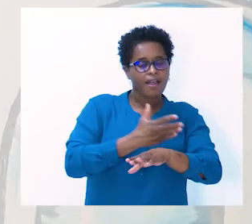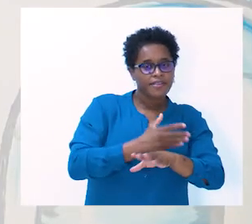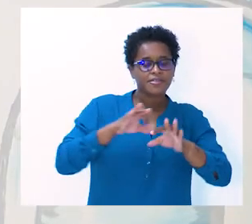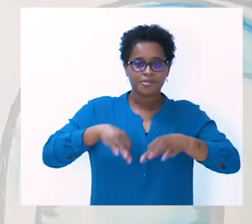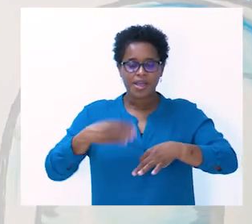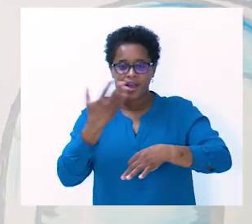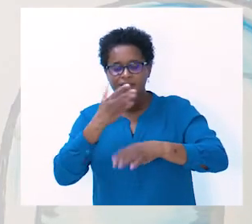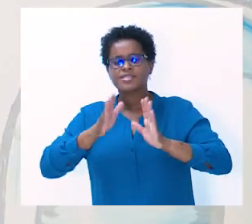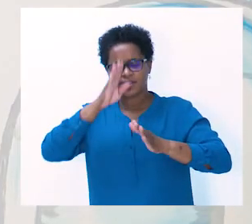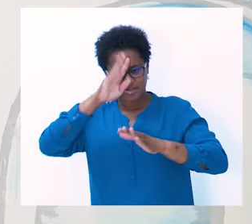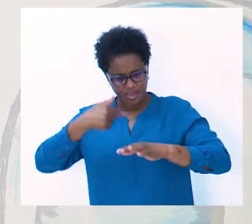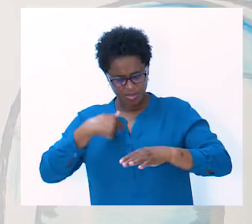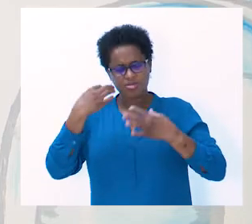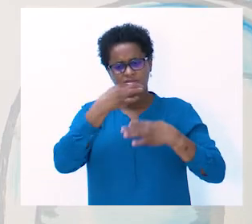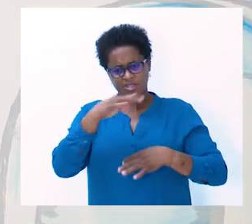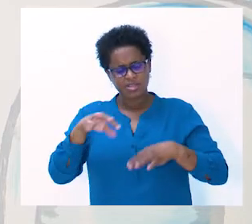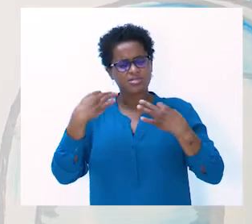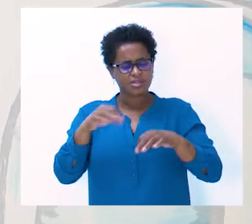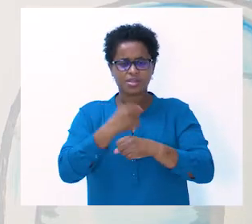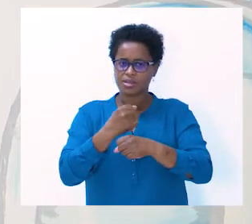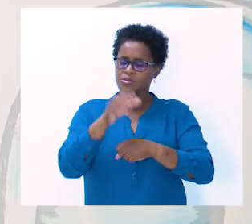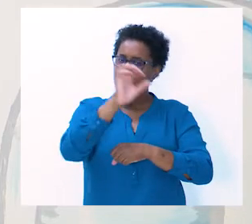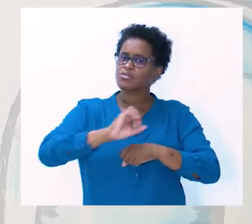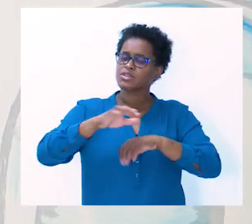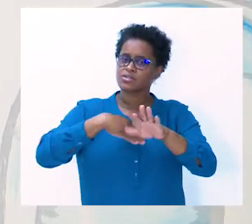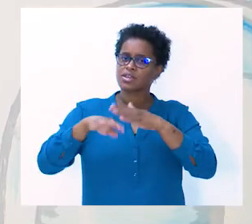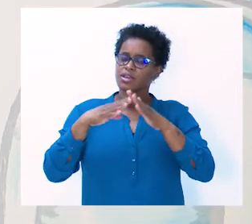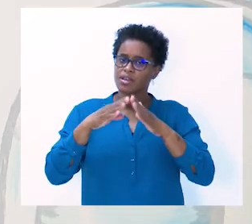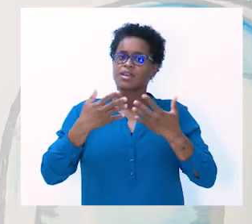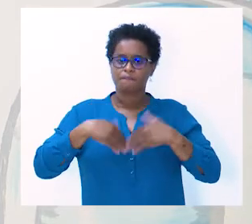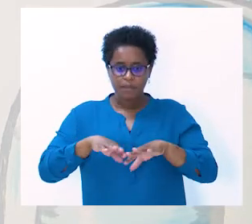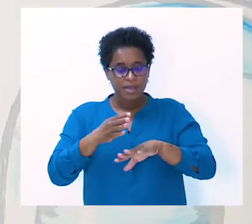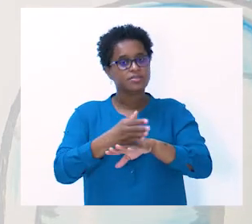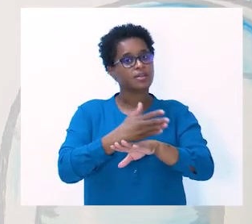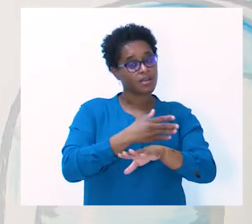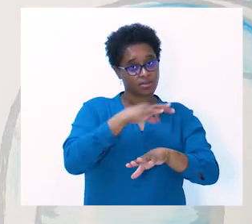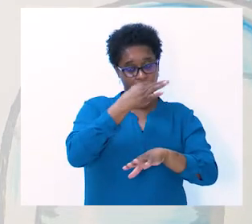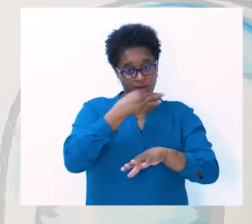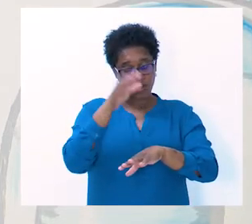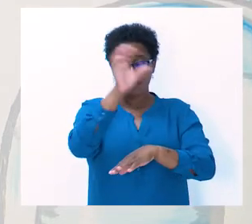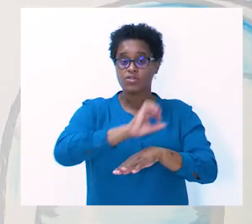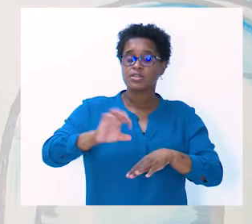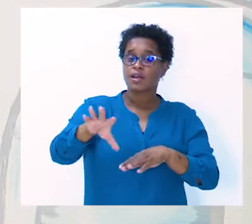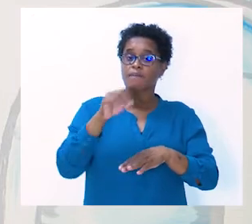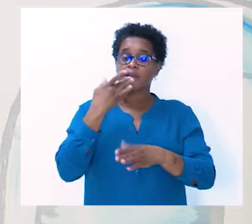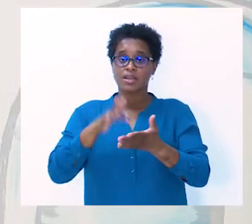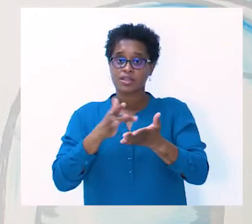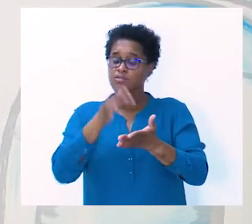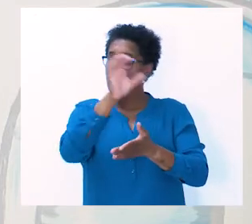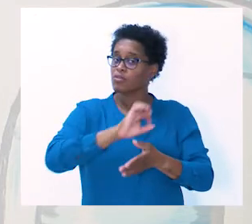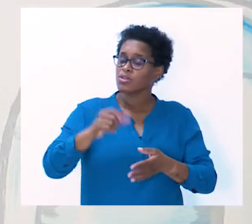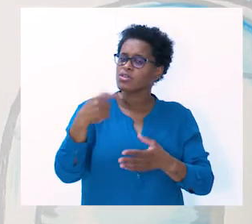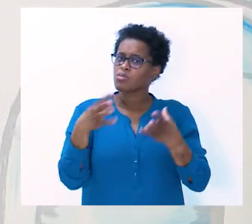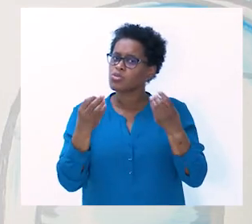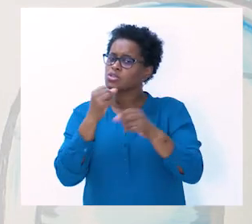Antes de terminar a aula, já sabem, deixo sempre exercícios para vocês praticarem em casa. Mas, como eu tinha dito, vocês vão pegar no vosso livro, tem